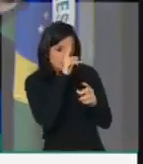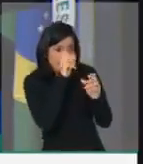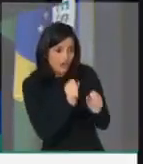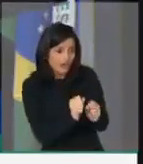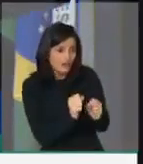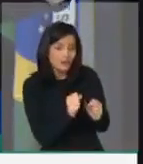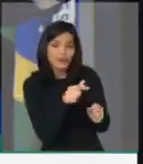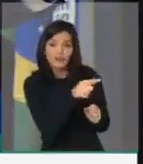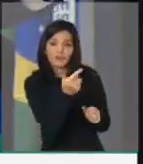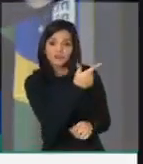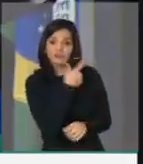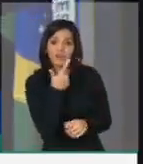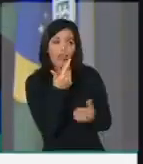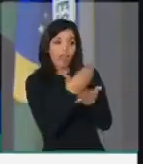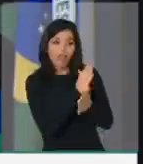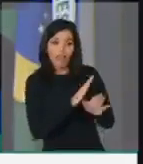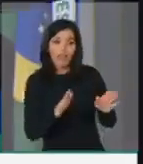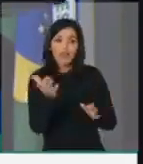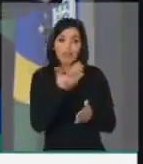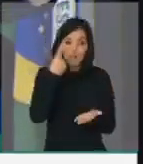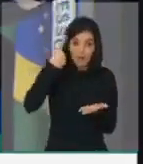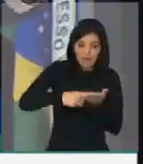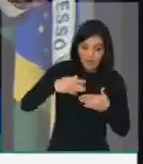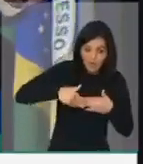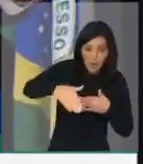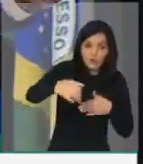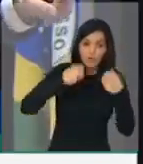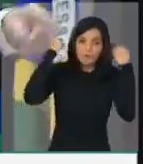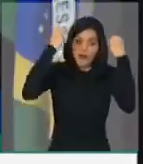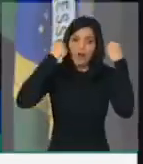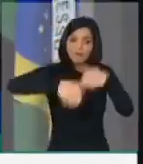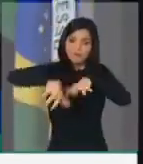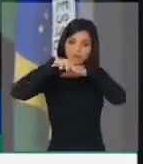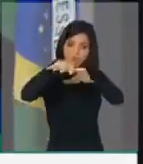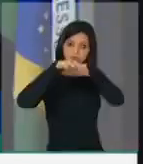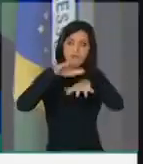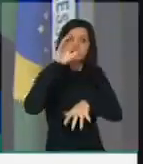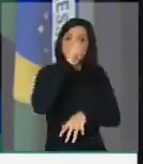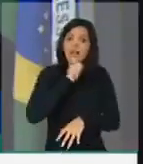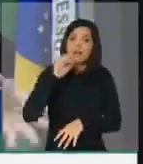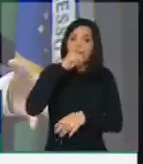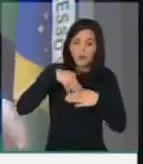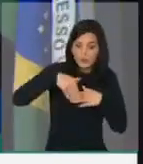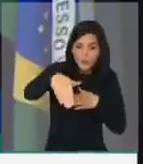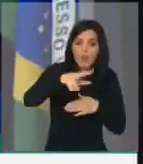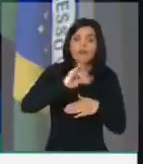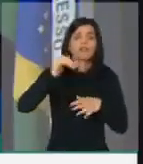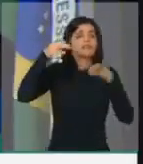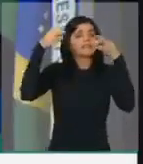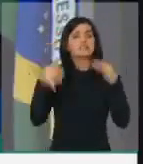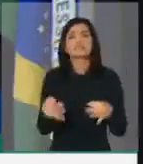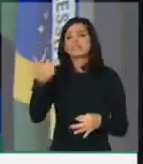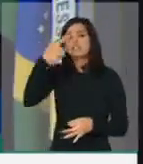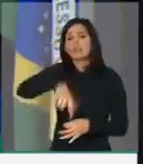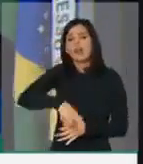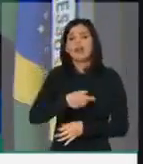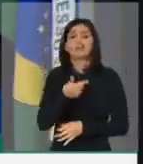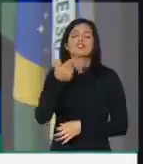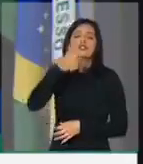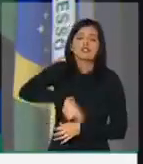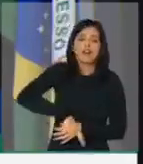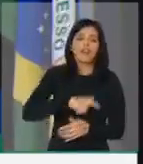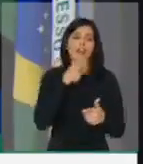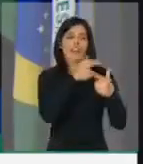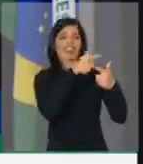mobilização e agora não queria convocar outros estão querendo convocar outro para o final de semana e eu tenho certeza que vai ser mais uma vez mais uma